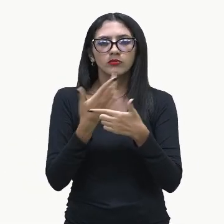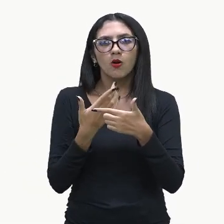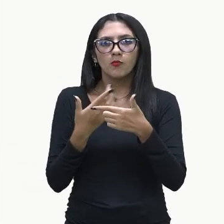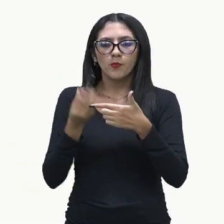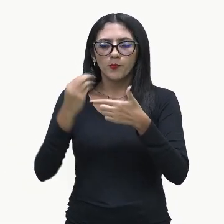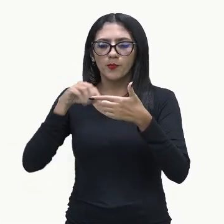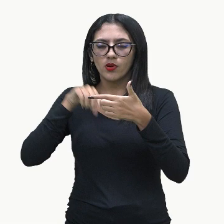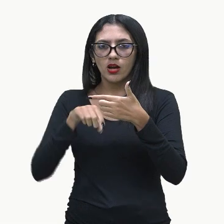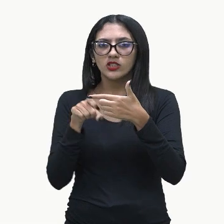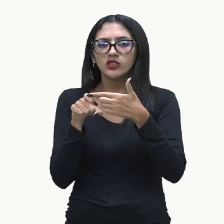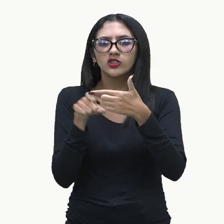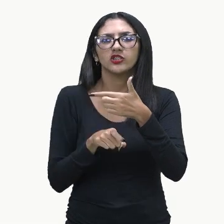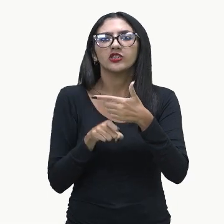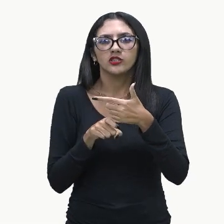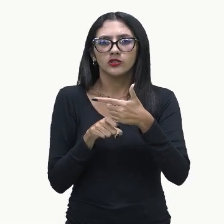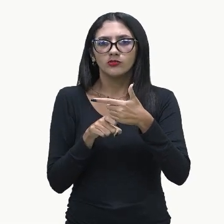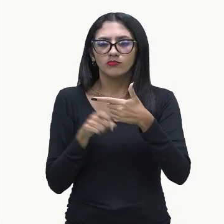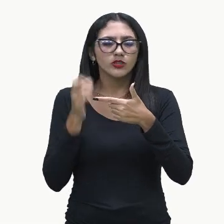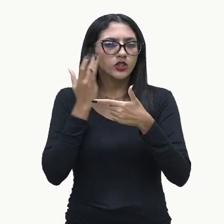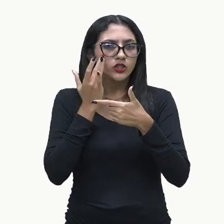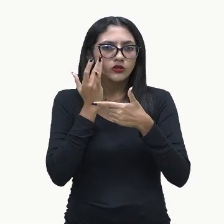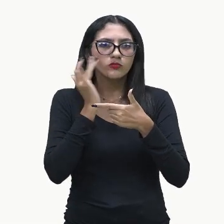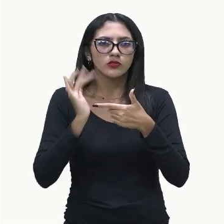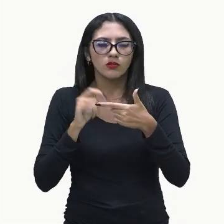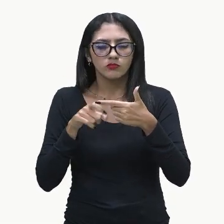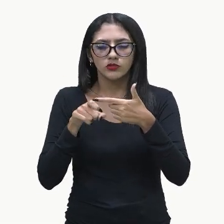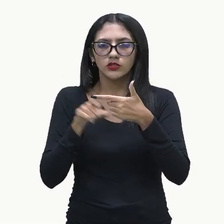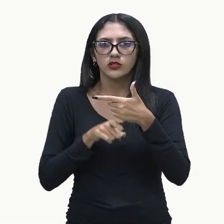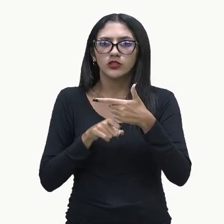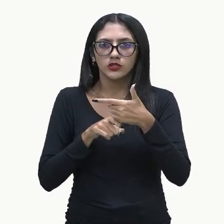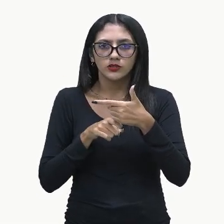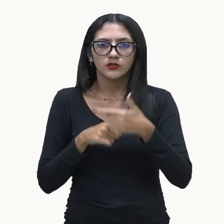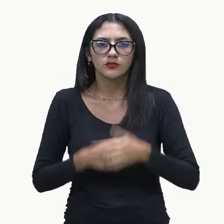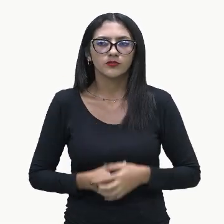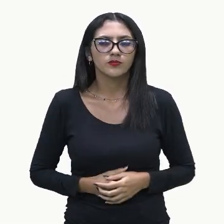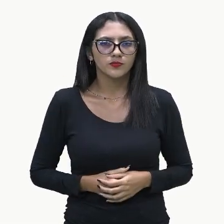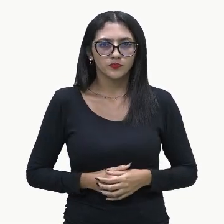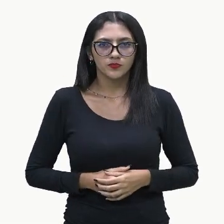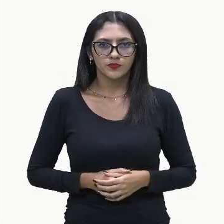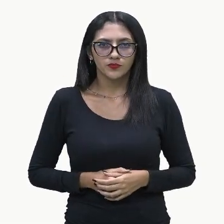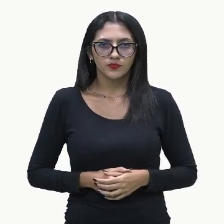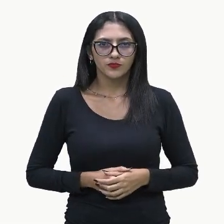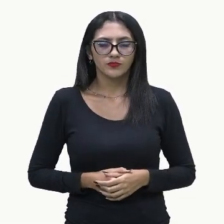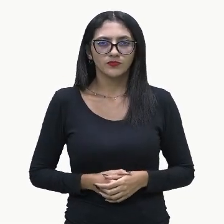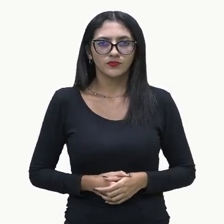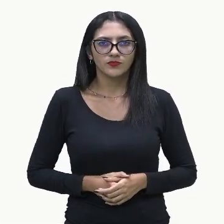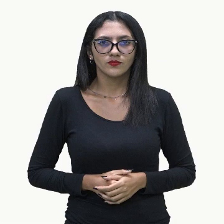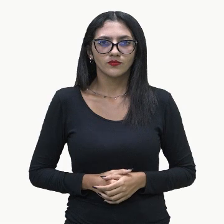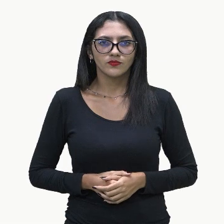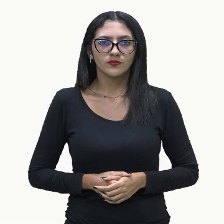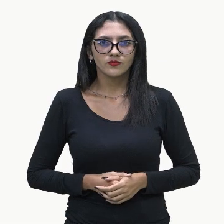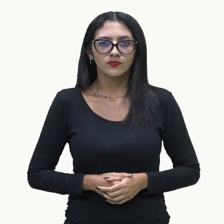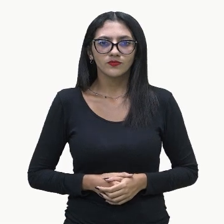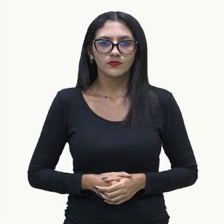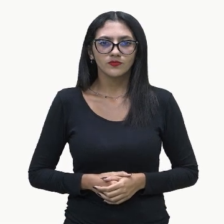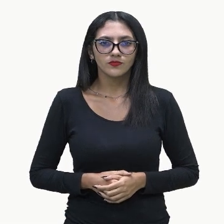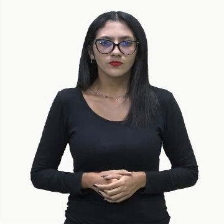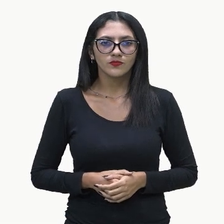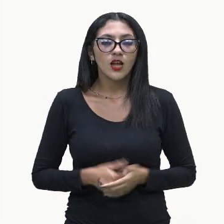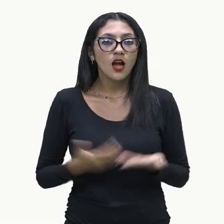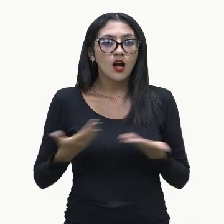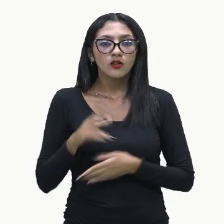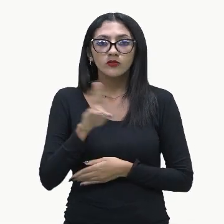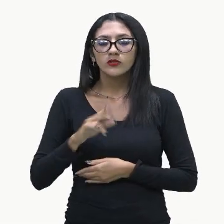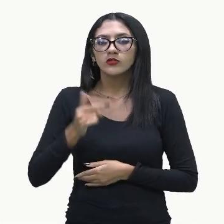de x, que é o que normalmente a gente utiliza para números desconhecidos. Tá bom? E agora a gente aplica o quê? O